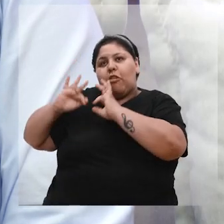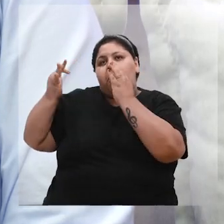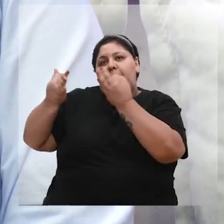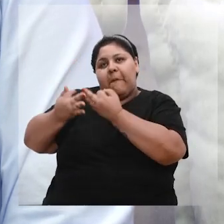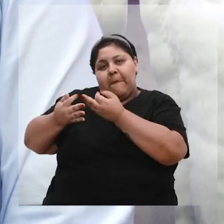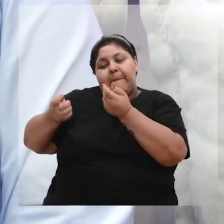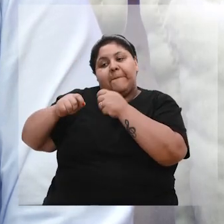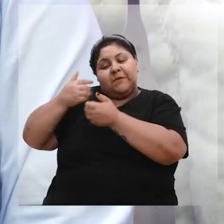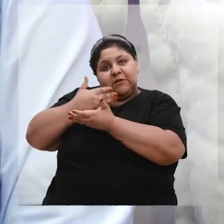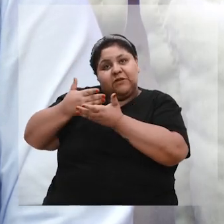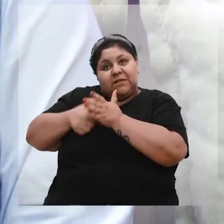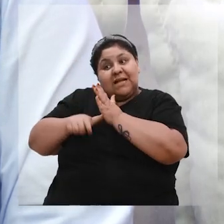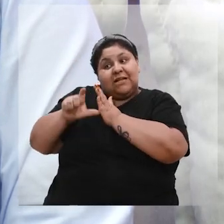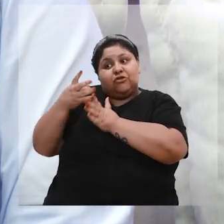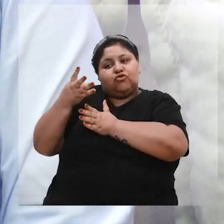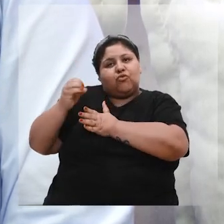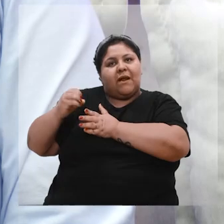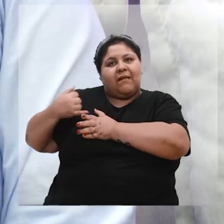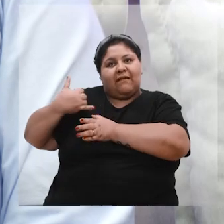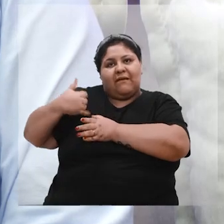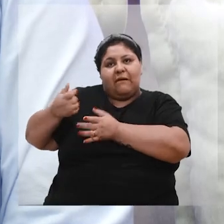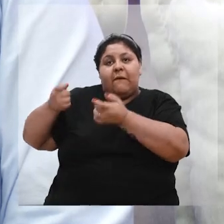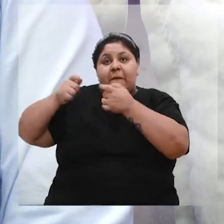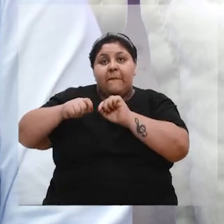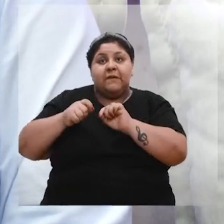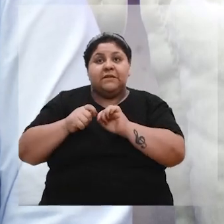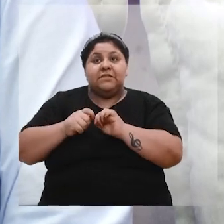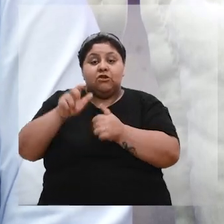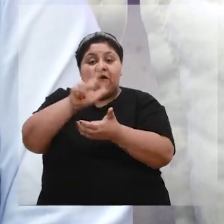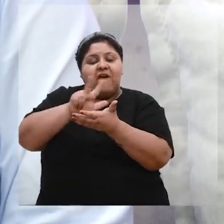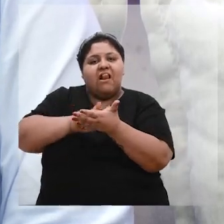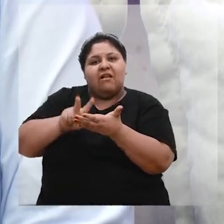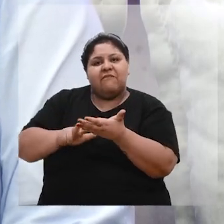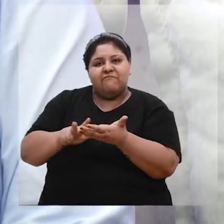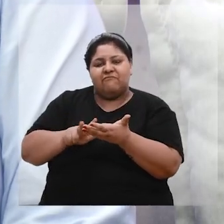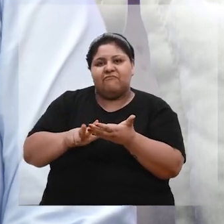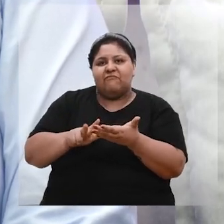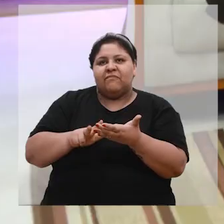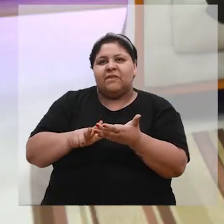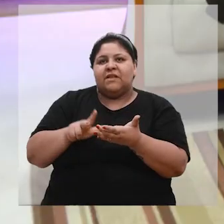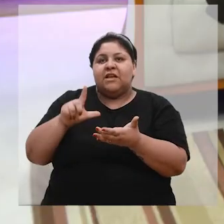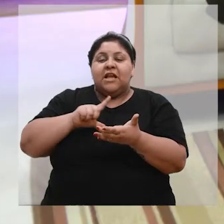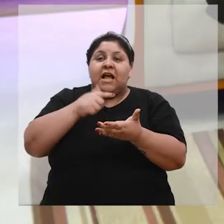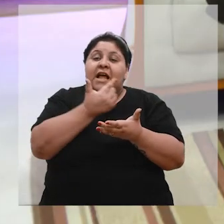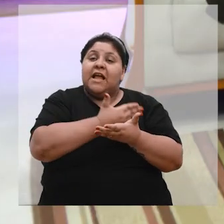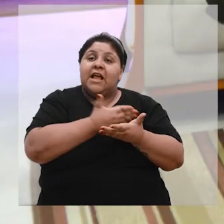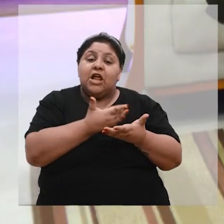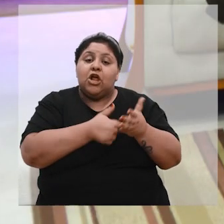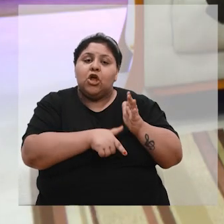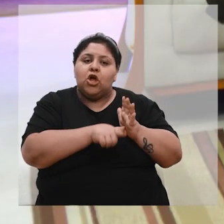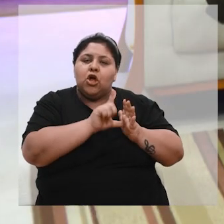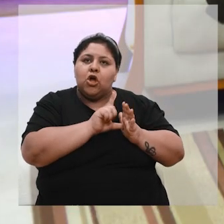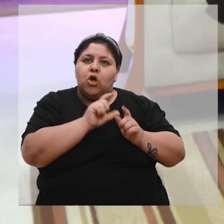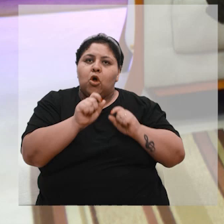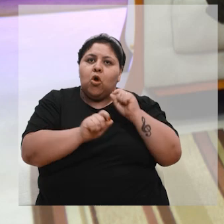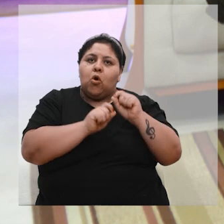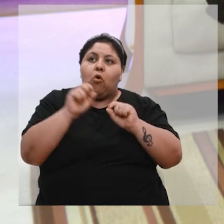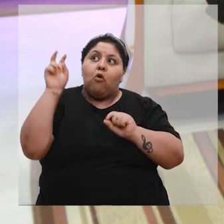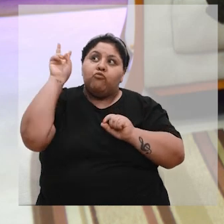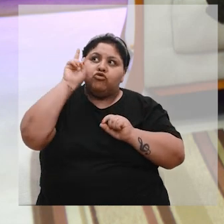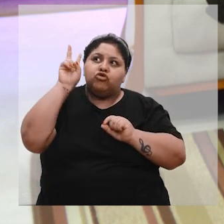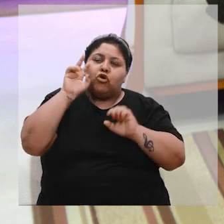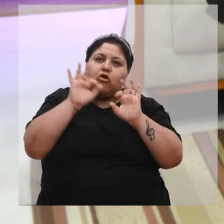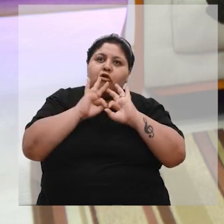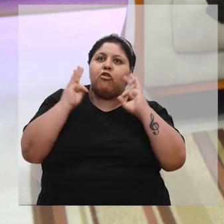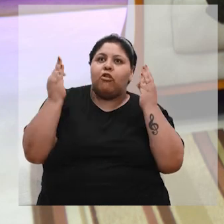familiar também precisam começar antes dos 40 anos. Elas precisam ser avaliadas e muitas vezes elas começam antes ou